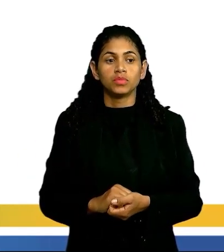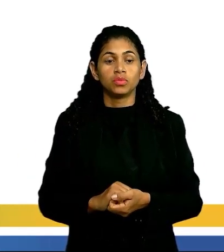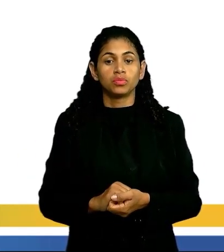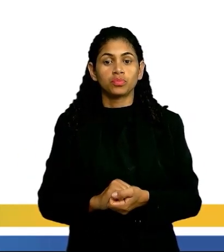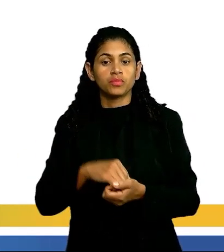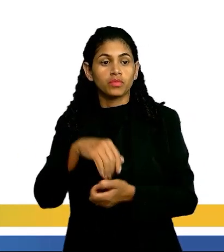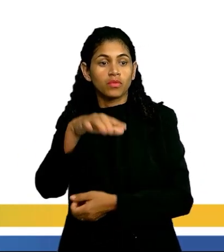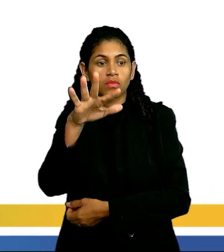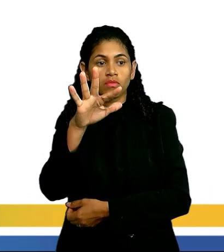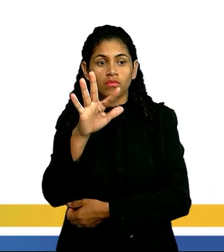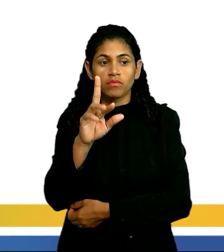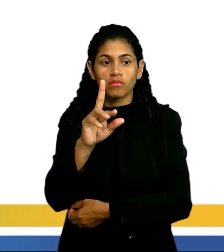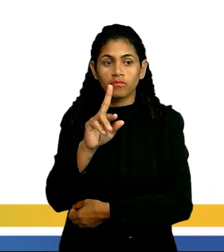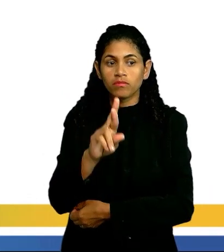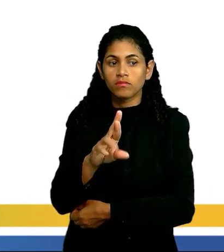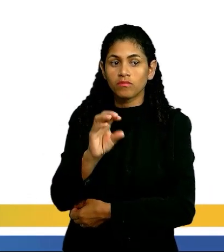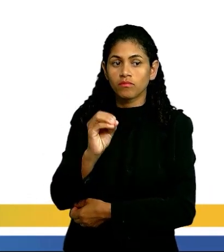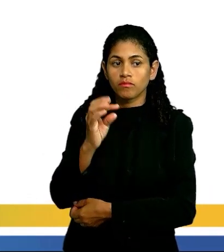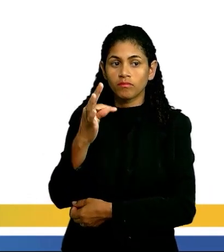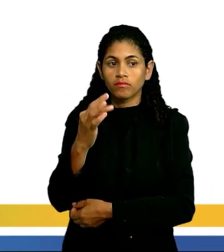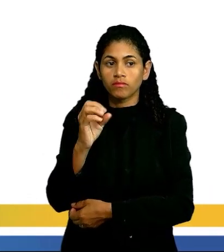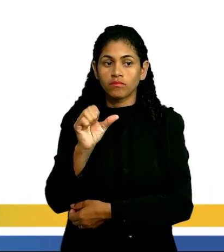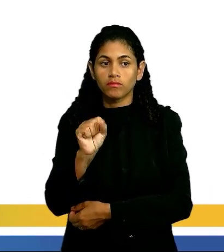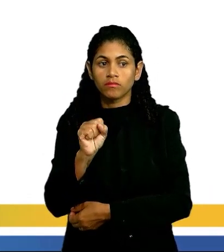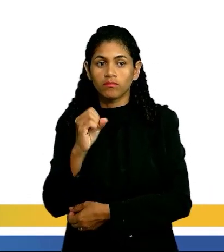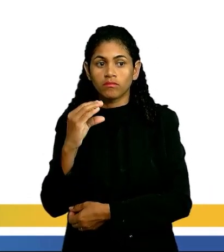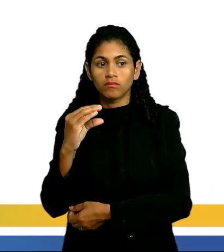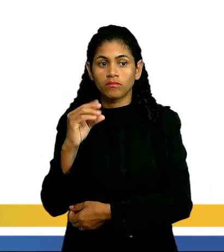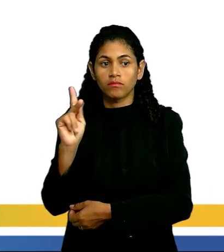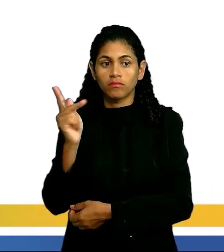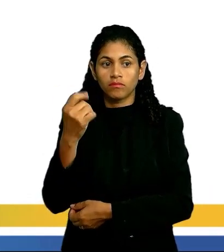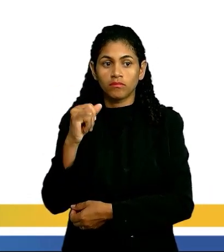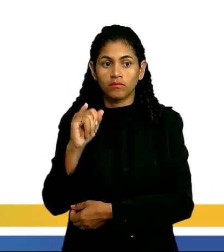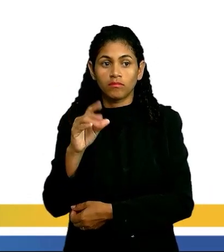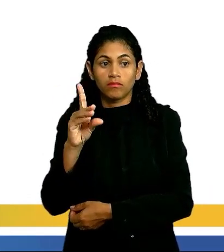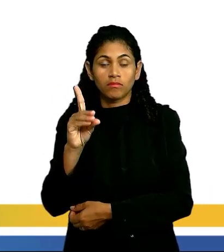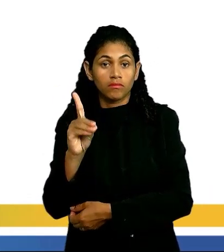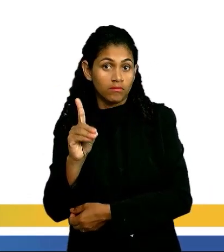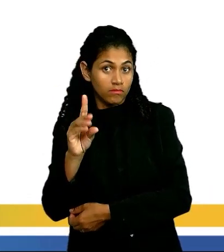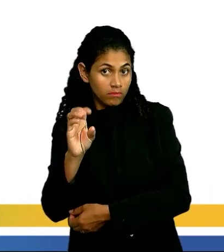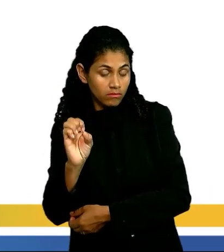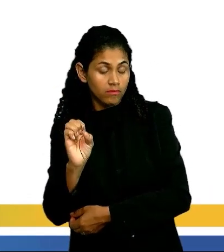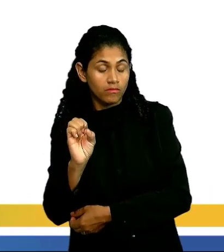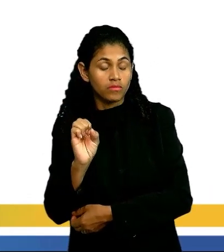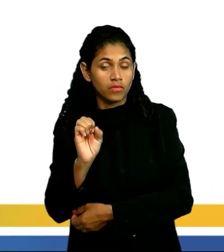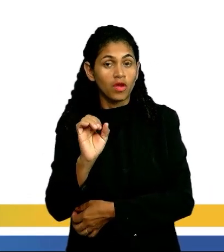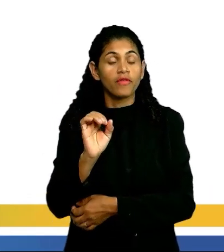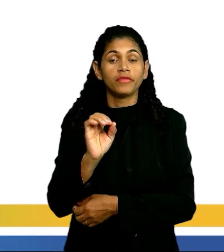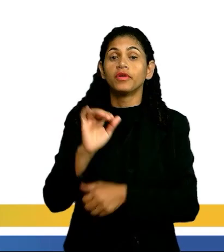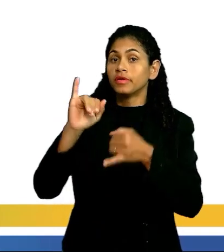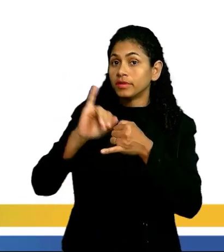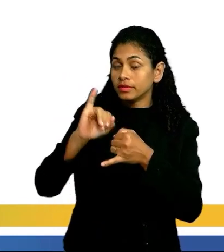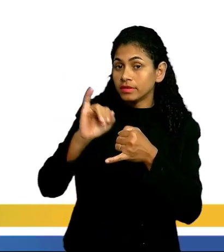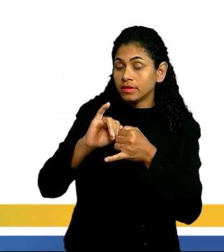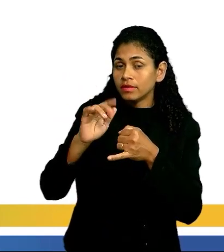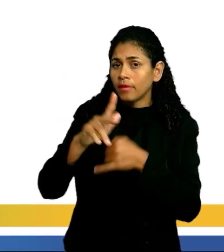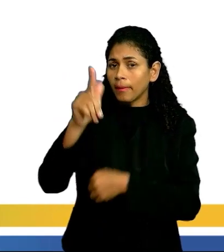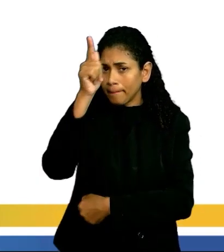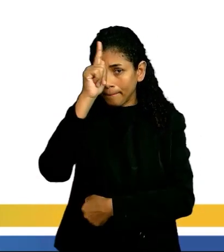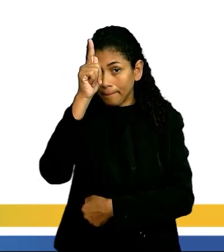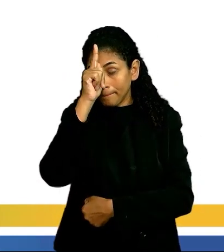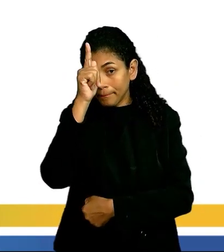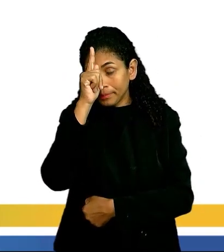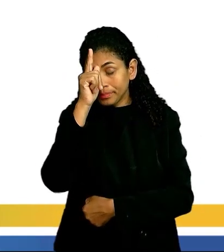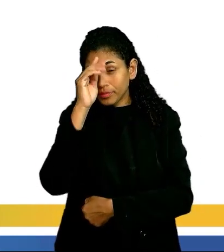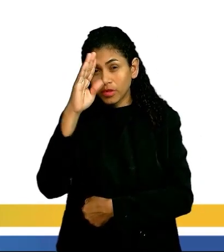foi produzido na Alemanha nazista, o filme, né? Então, a partir do texto e naquela conjuntura política, o